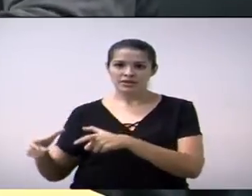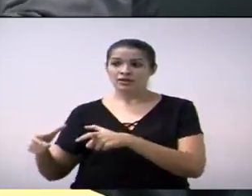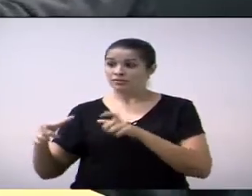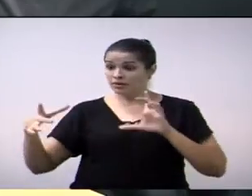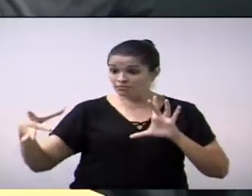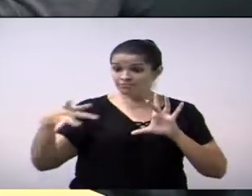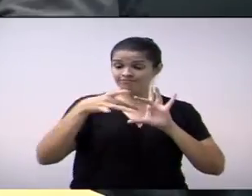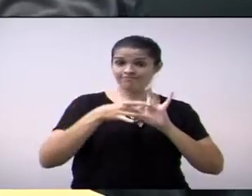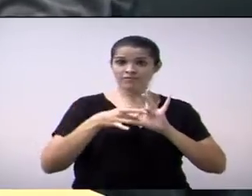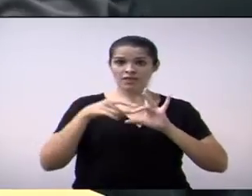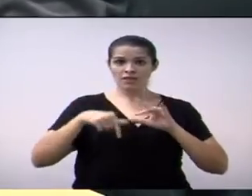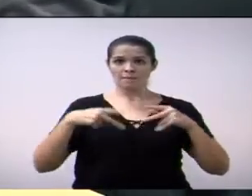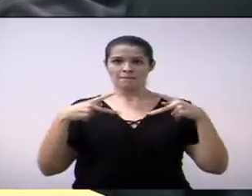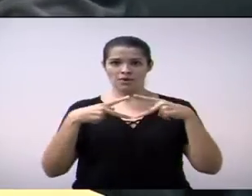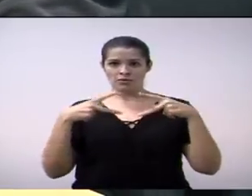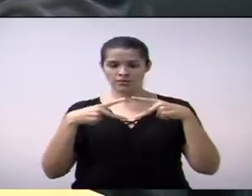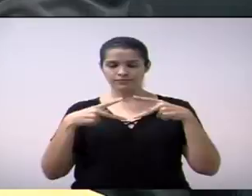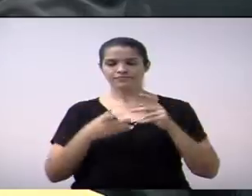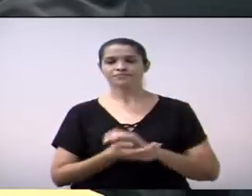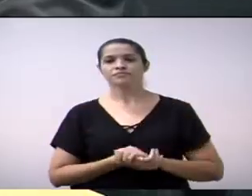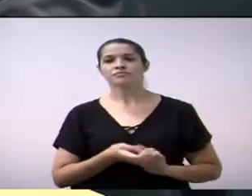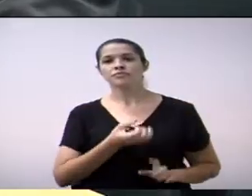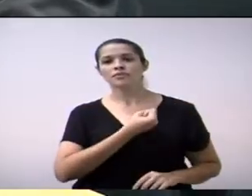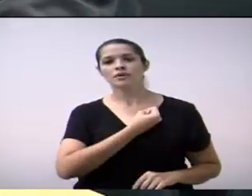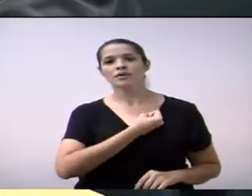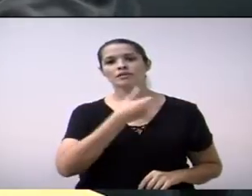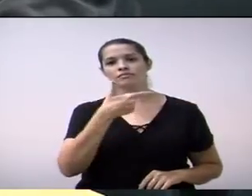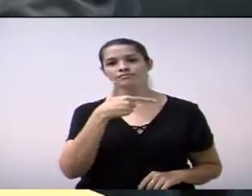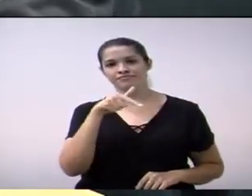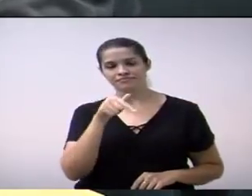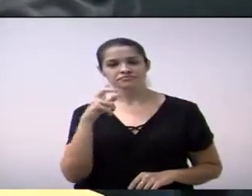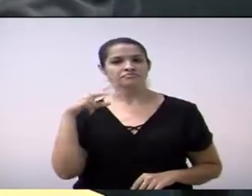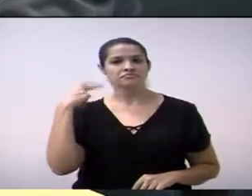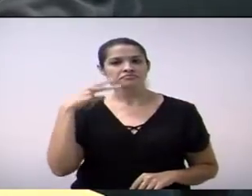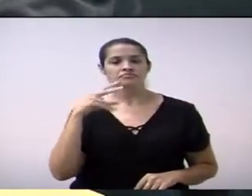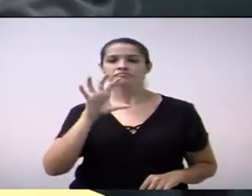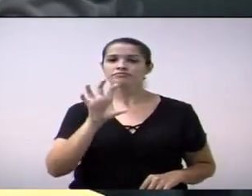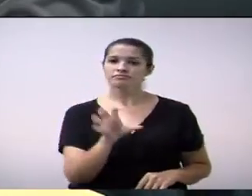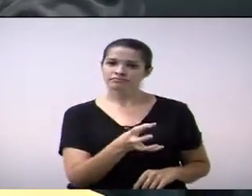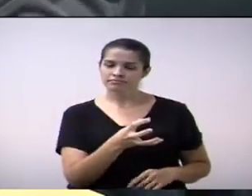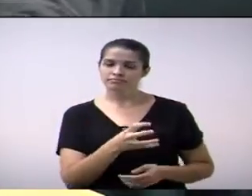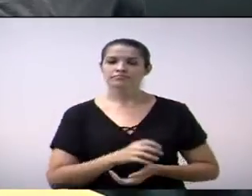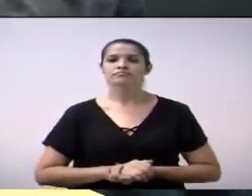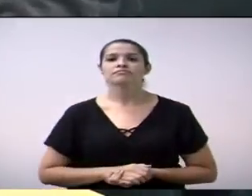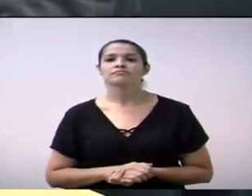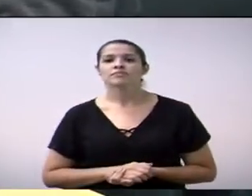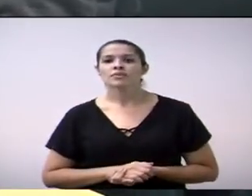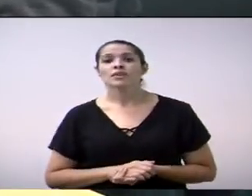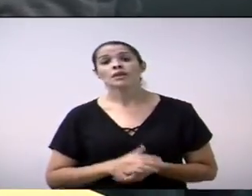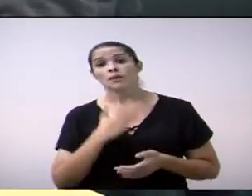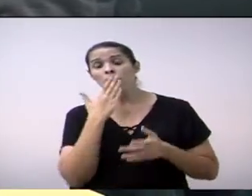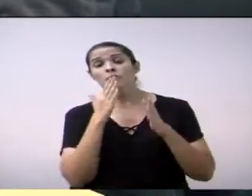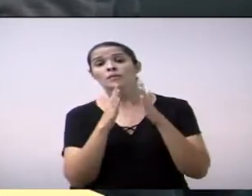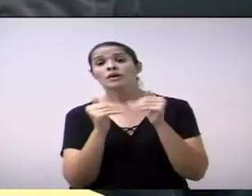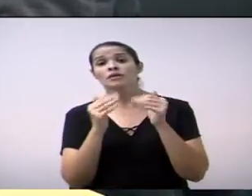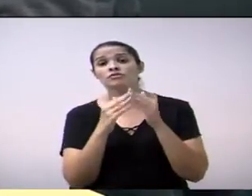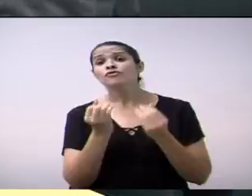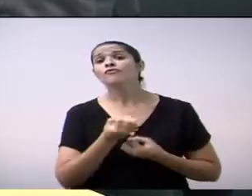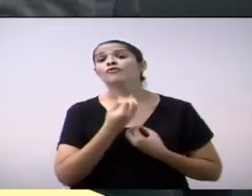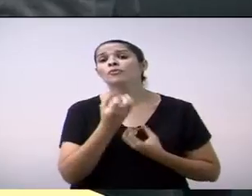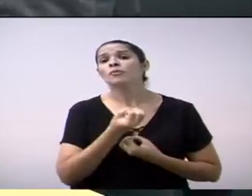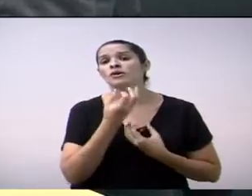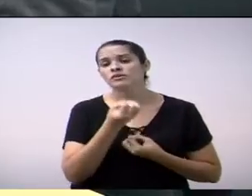Paulínia. Número 27, do vereador Tiguila Paz, requer informações ao Executivo sobre a